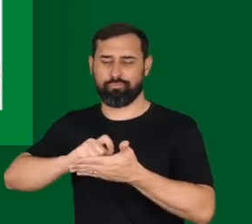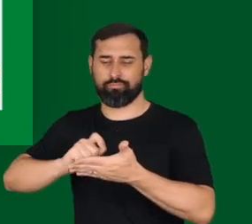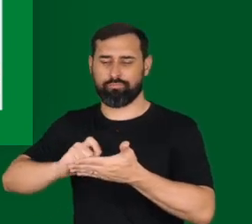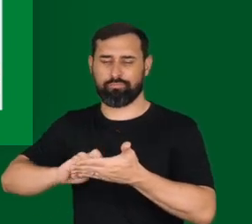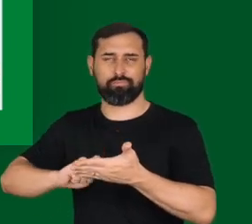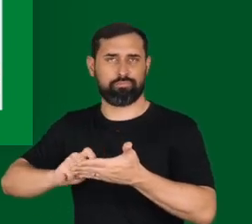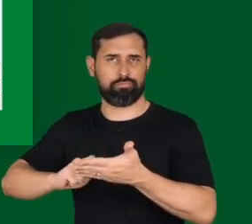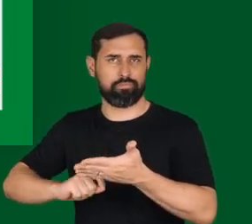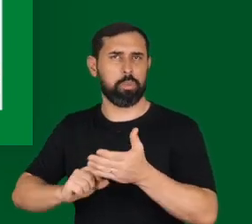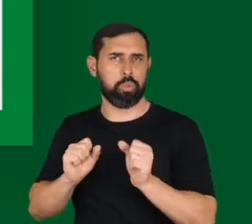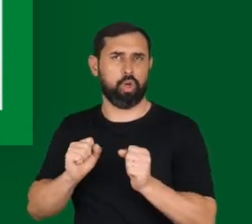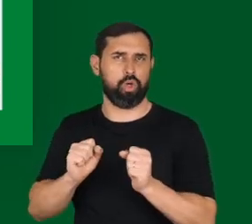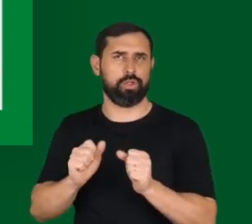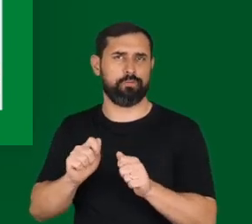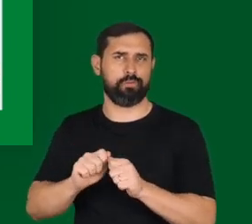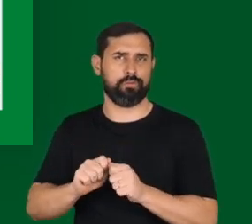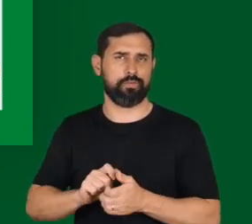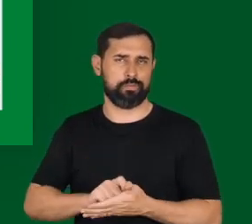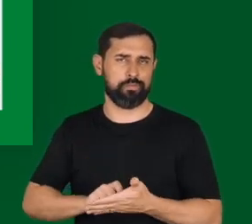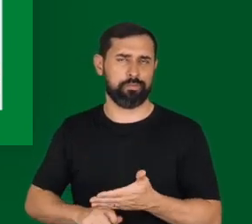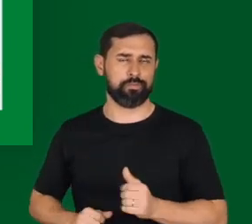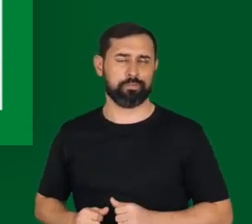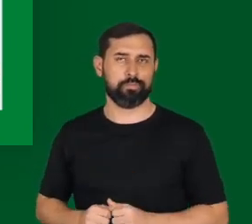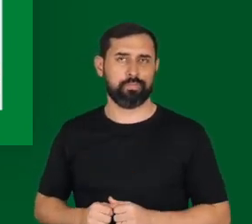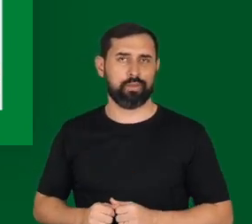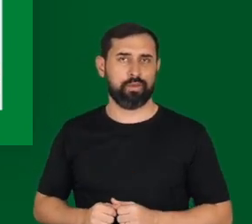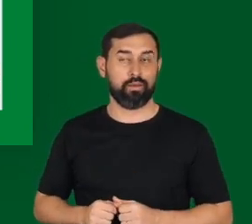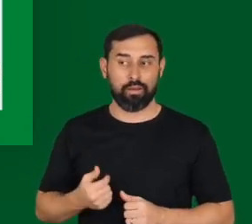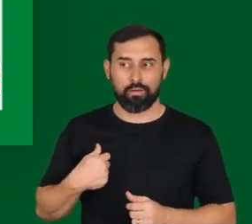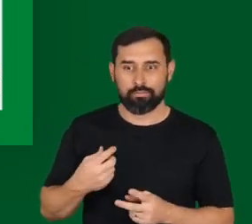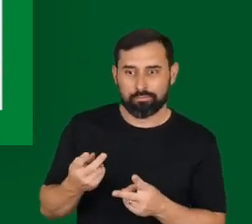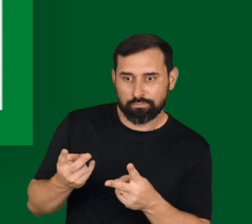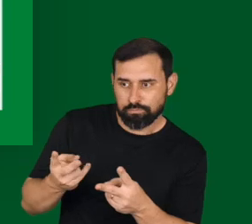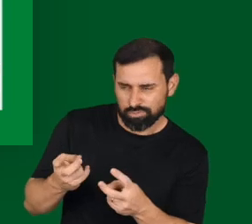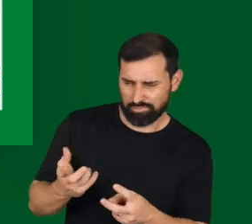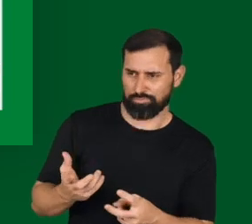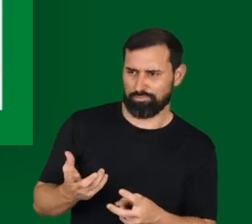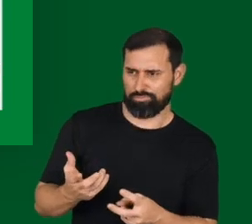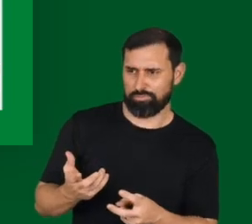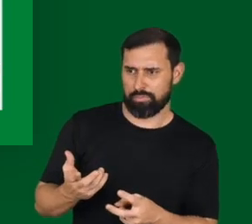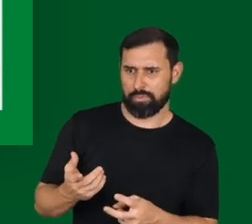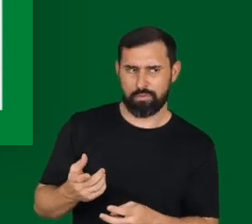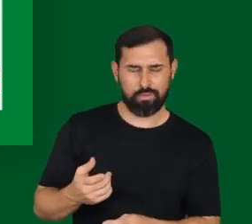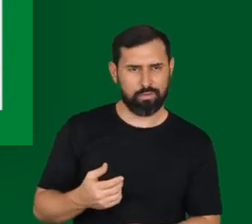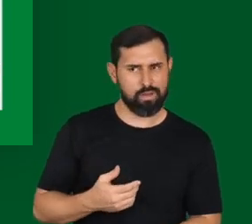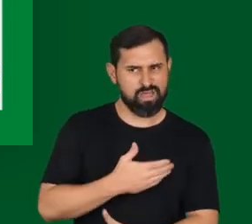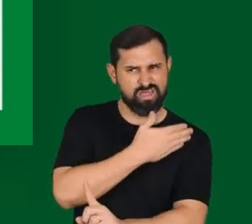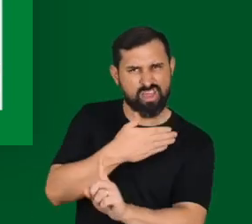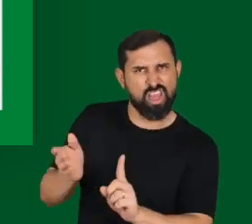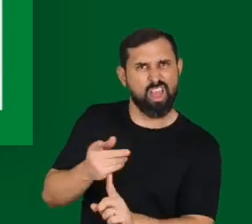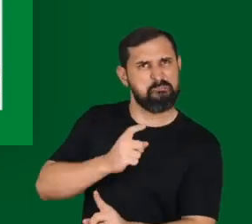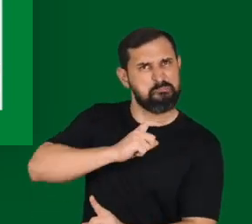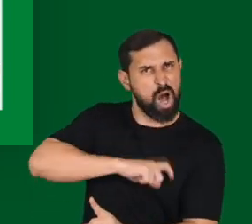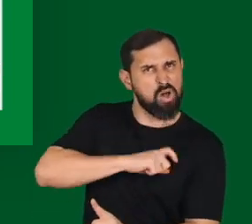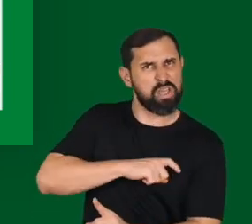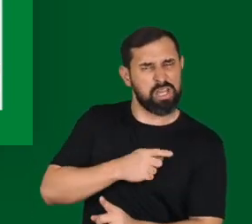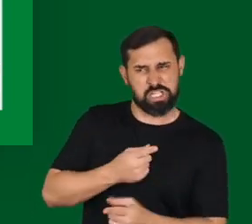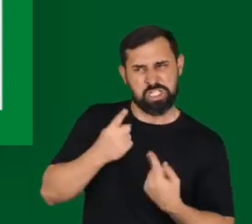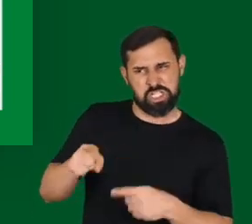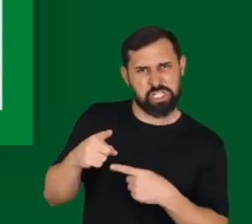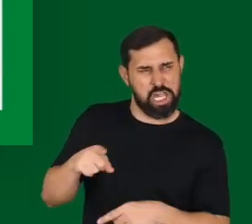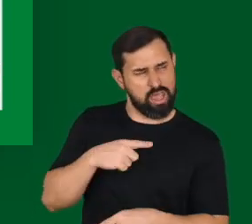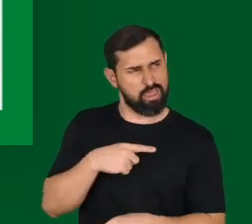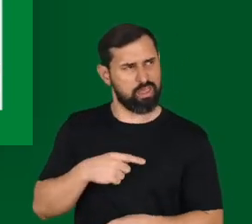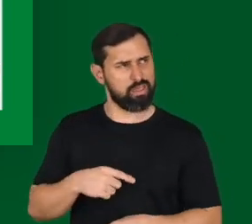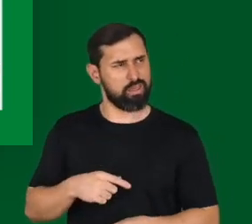fazer. E, às vezes, a gente observa essa questão do trauma, né, de sinais de maus tratos, e a gente até